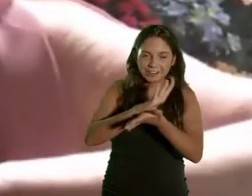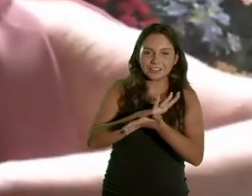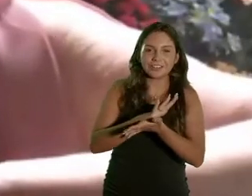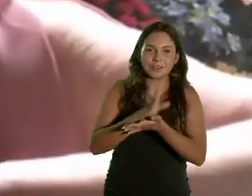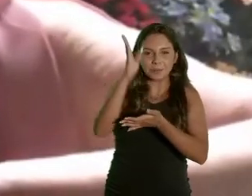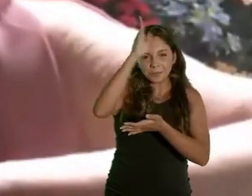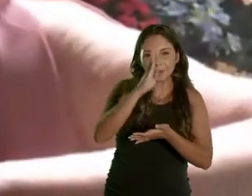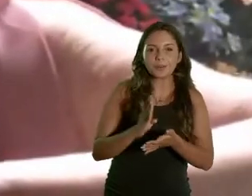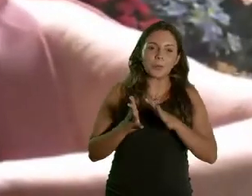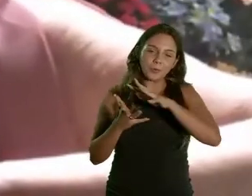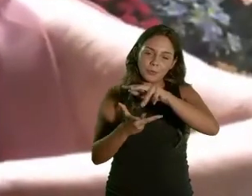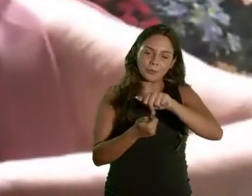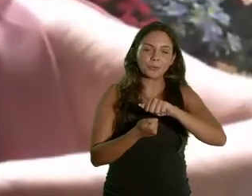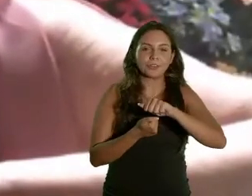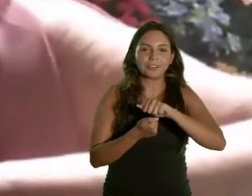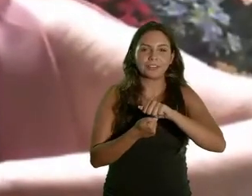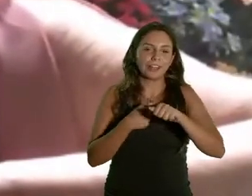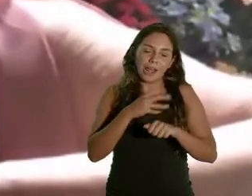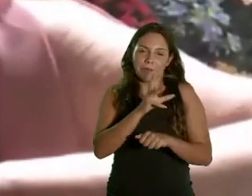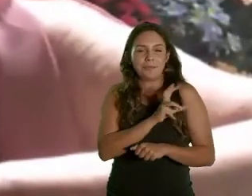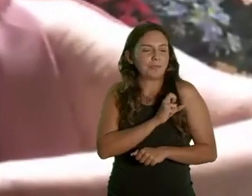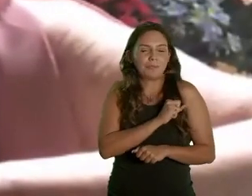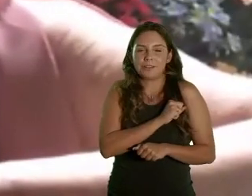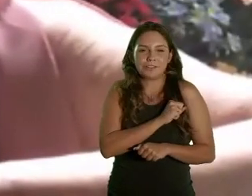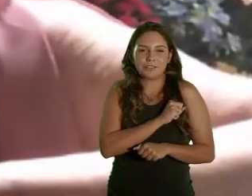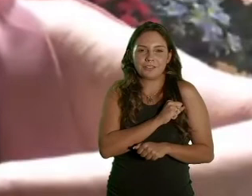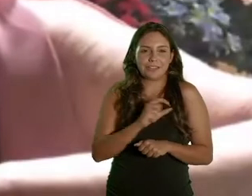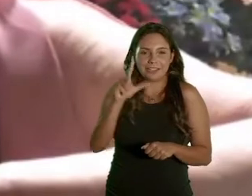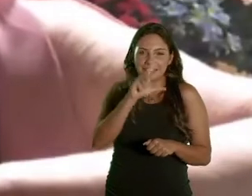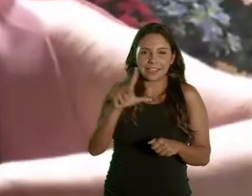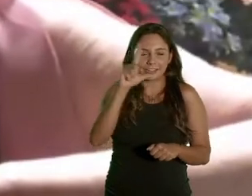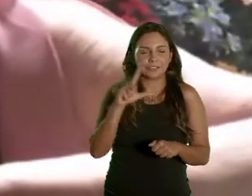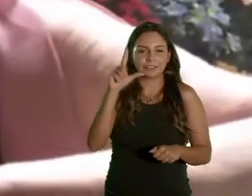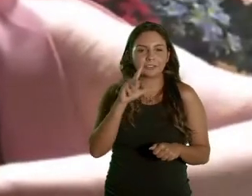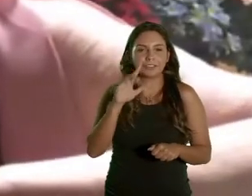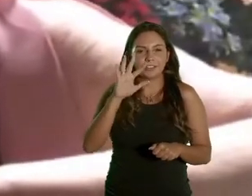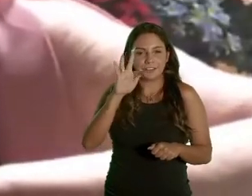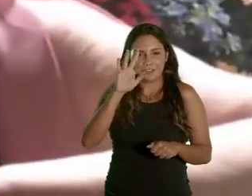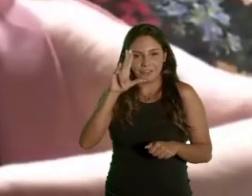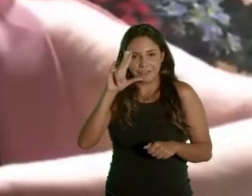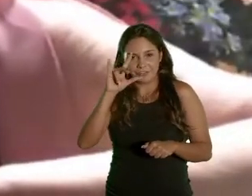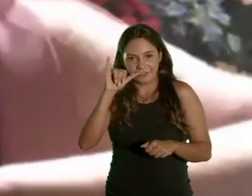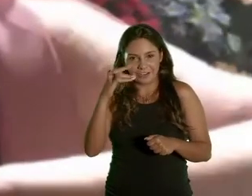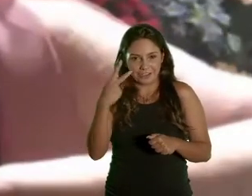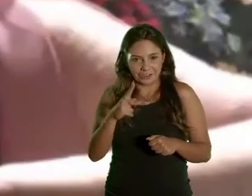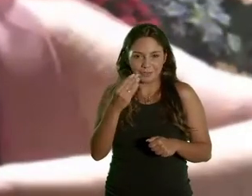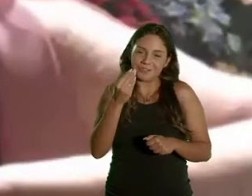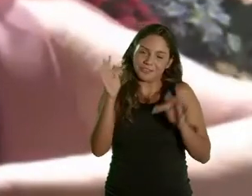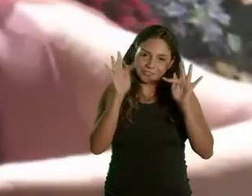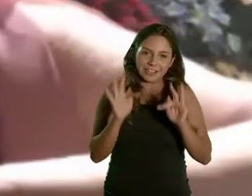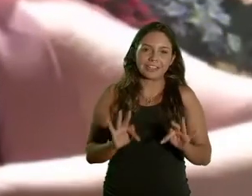para o Brasil, para o mundo. Eu sou apaixonada pela literatura, pelo Fli Araxá, sou muito